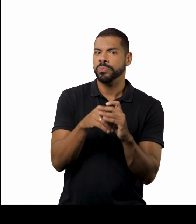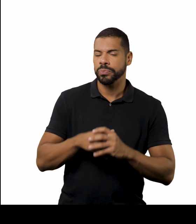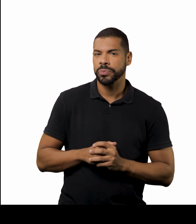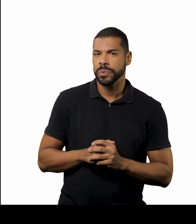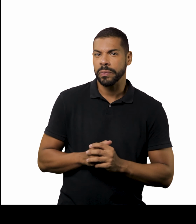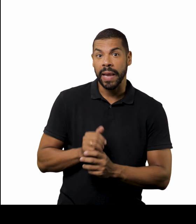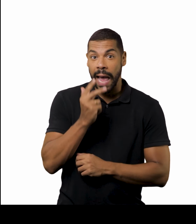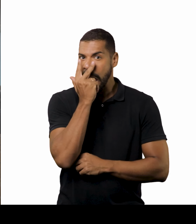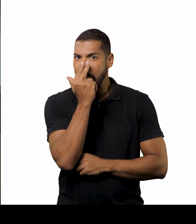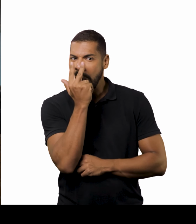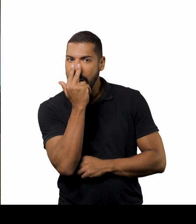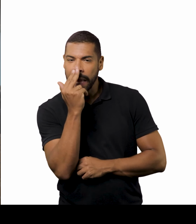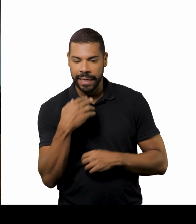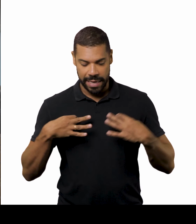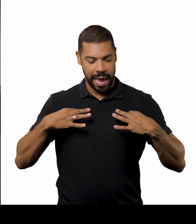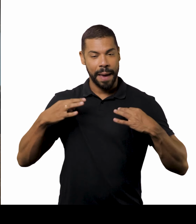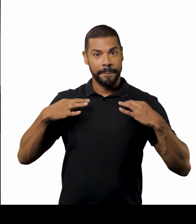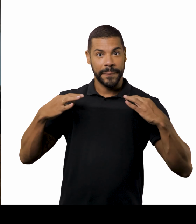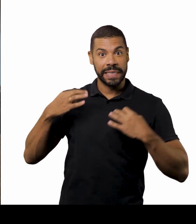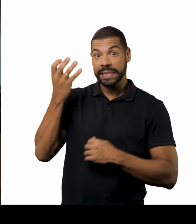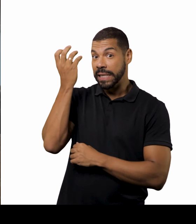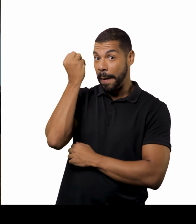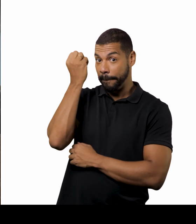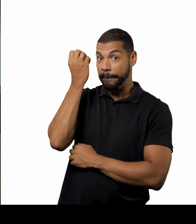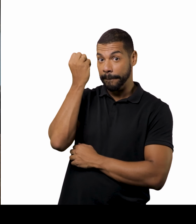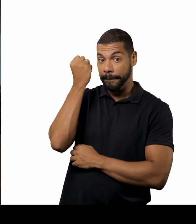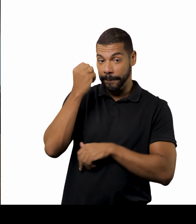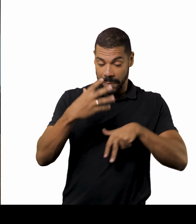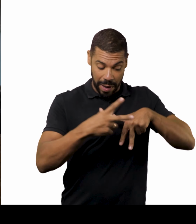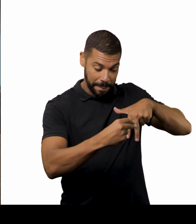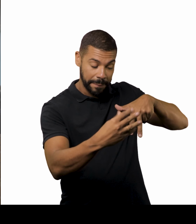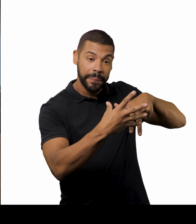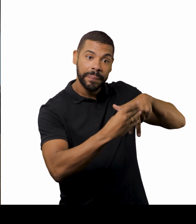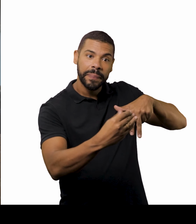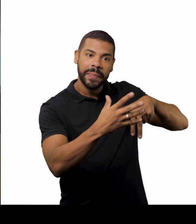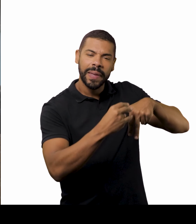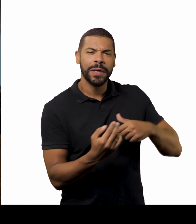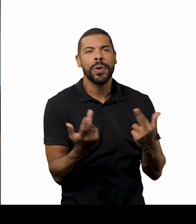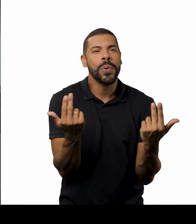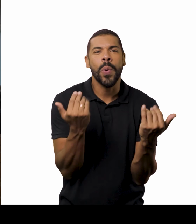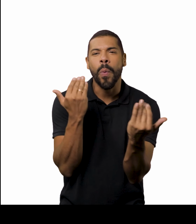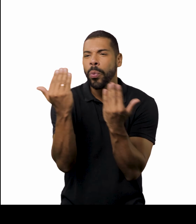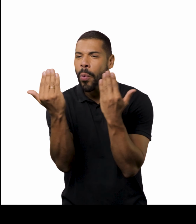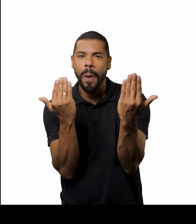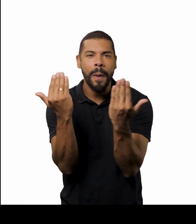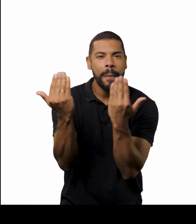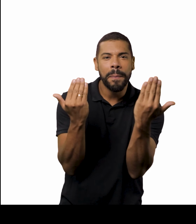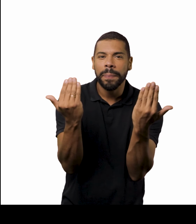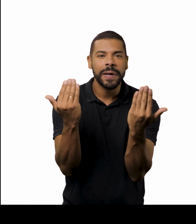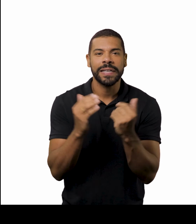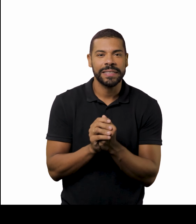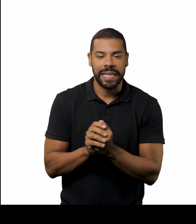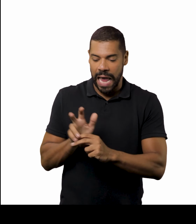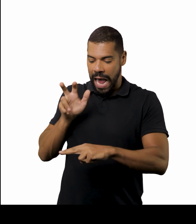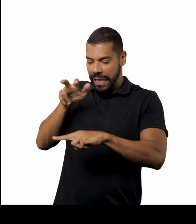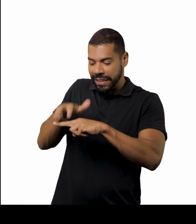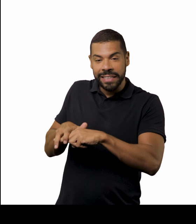com o processo. Eu acho que a camisa branca tá assim pra moda, assim como a cadeira tá pro design, sabe? Peça mais assim,